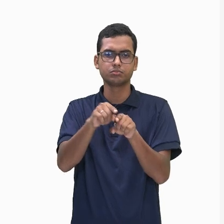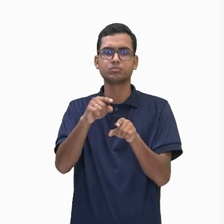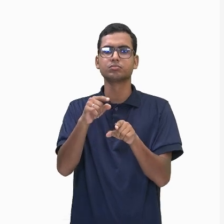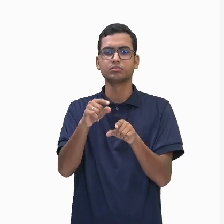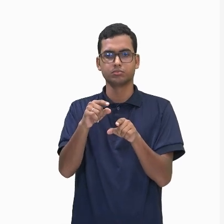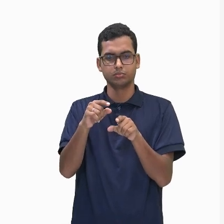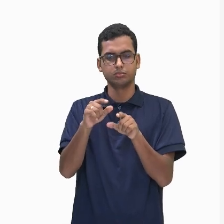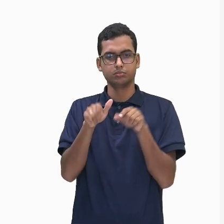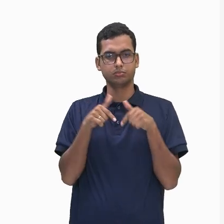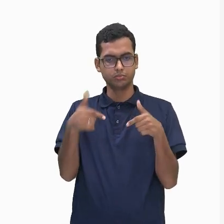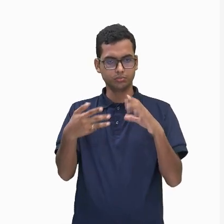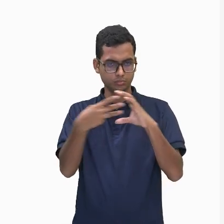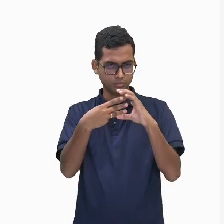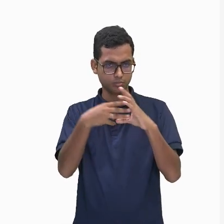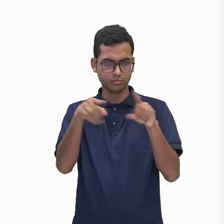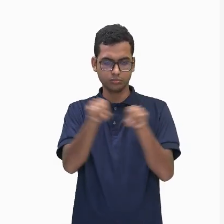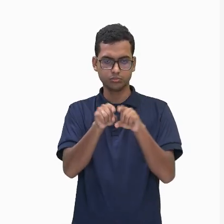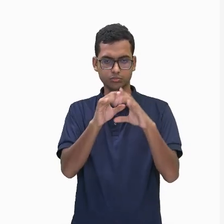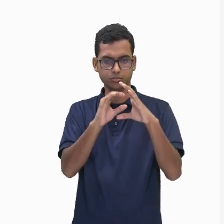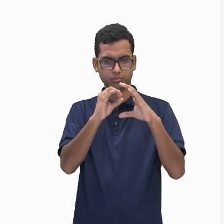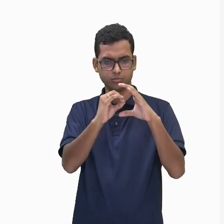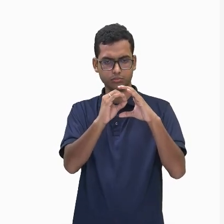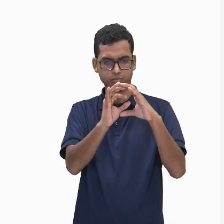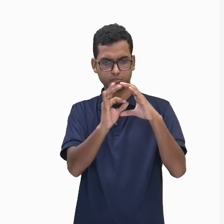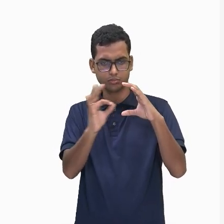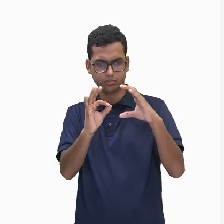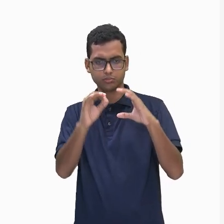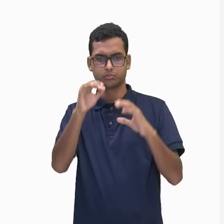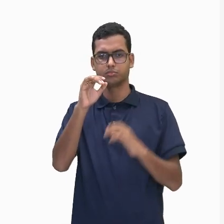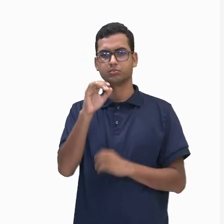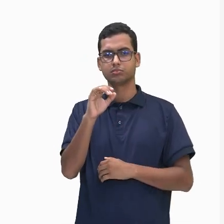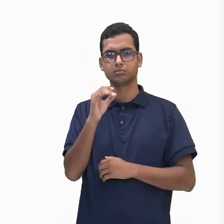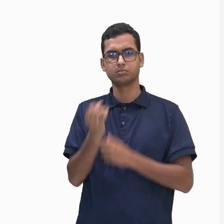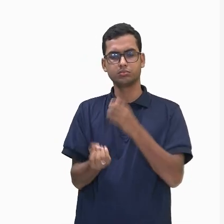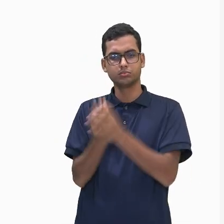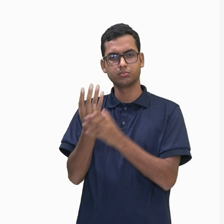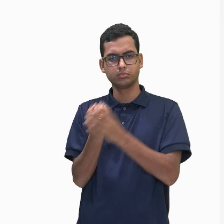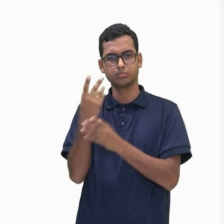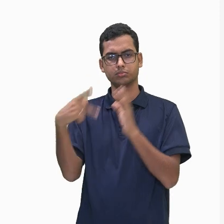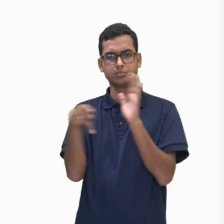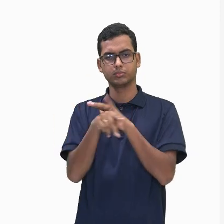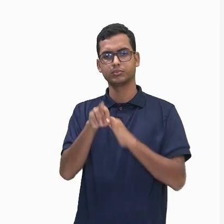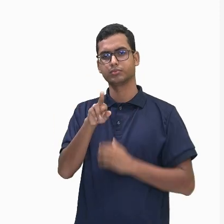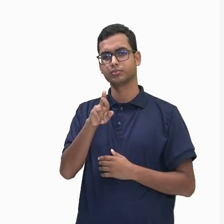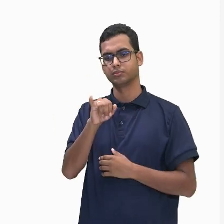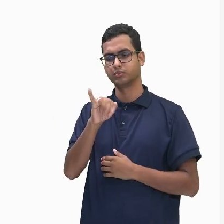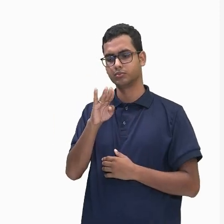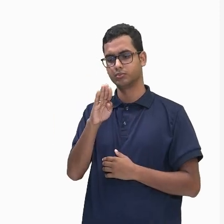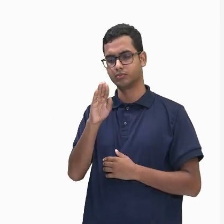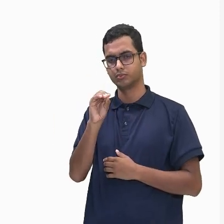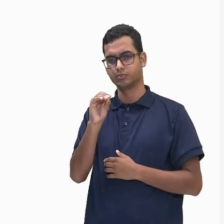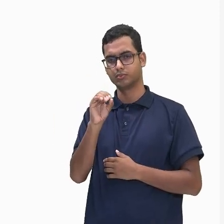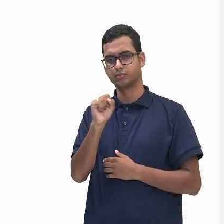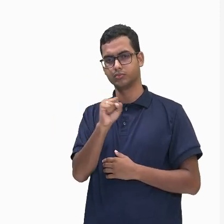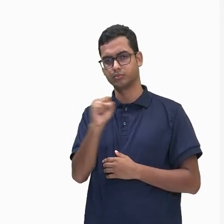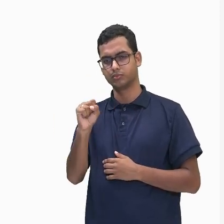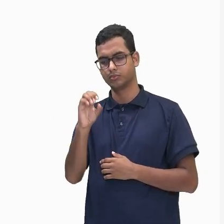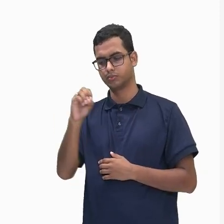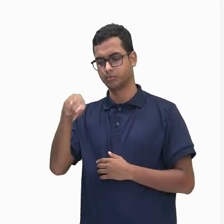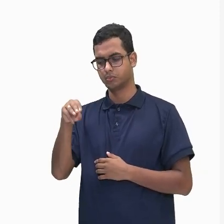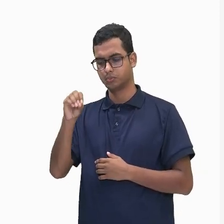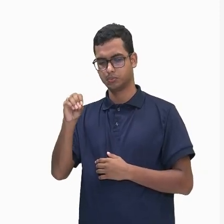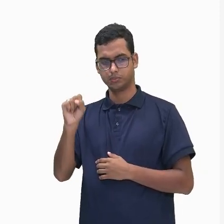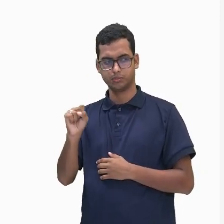ao centro do núcleo, é onde vai ocorrer a produção de ribossomos. Para a gente contextualizar